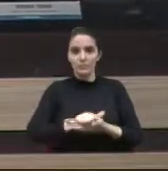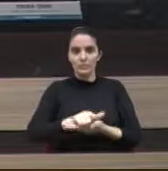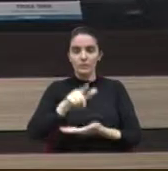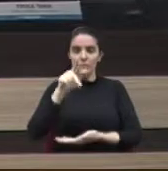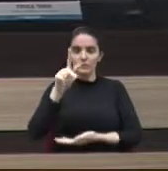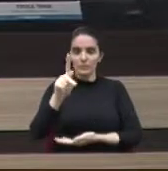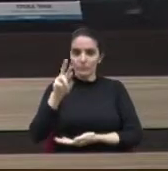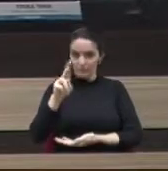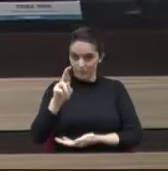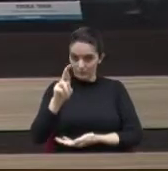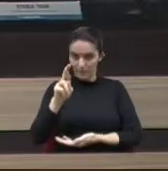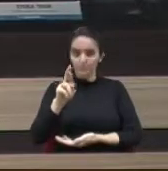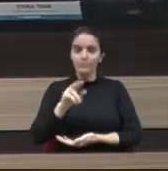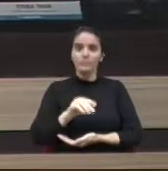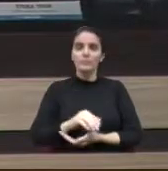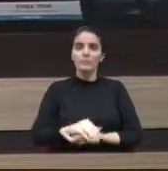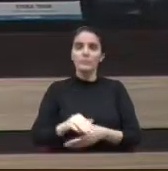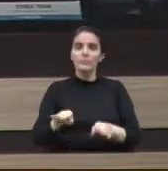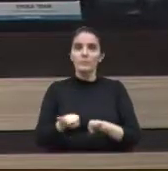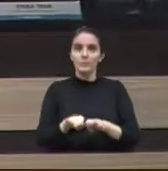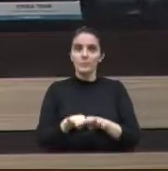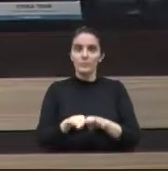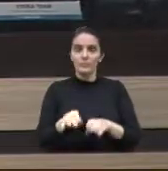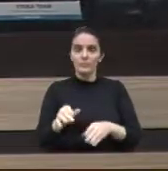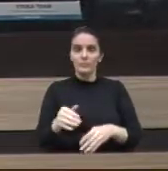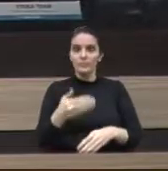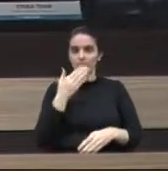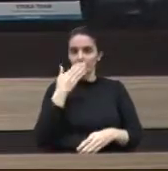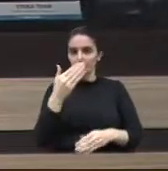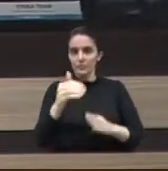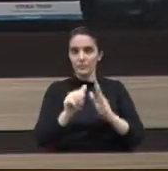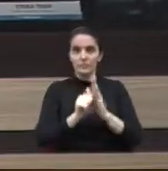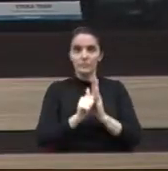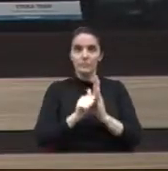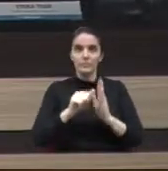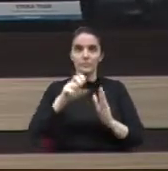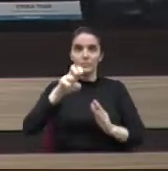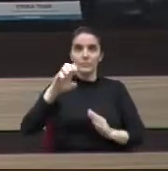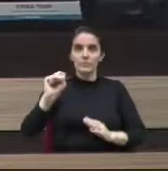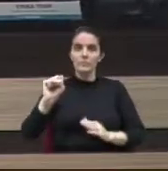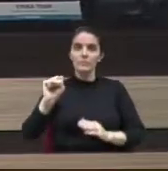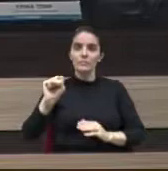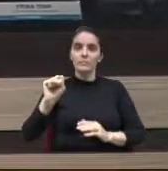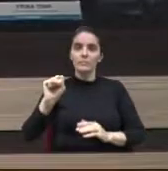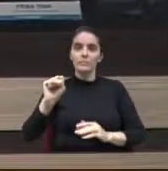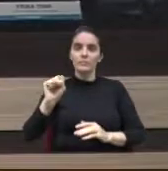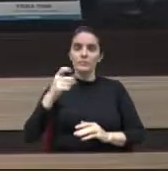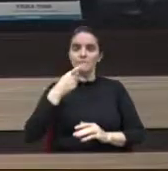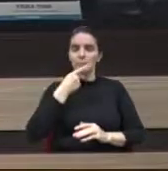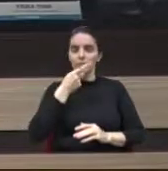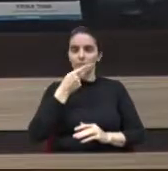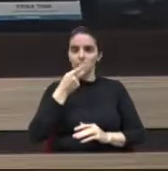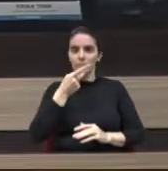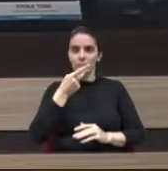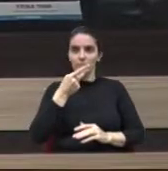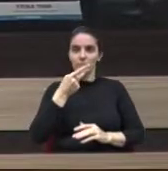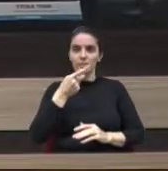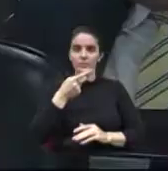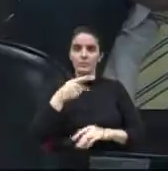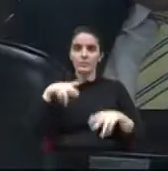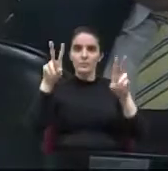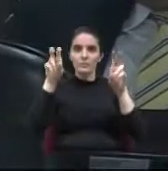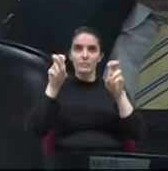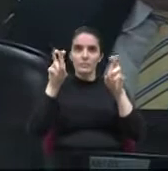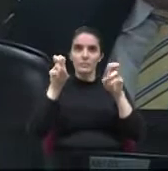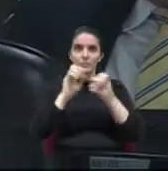PR, senhor presidente, também convoco o artigo 58 para poder estar falando sobre esse